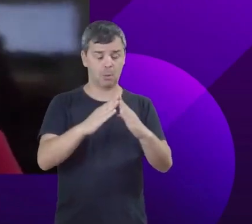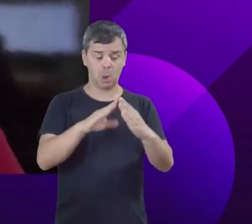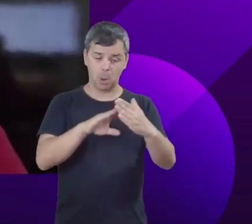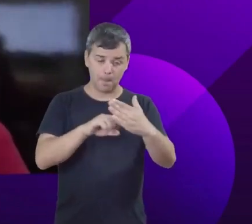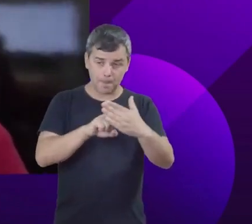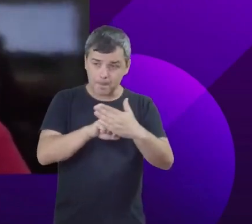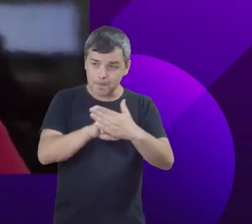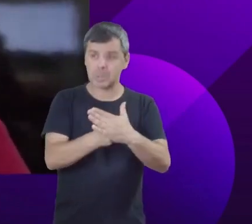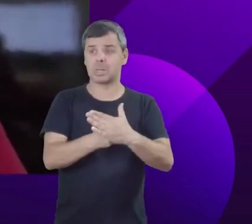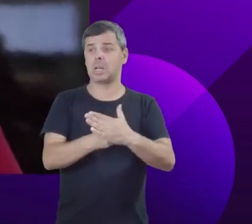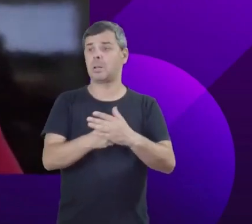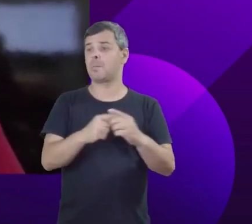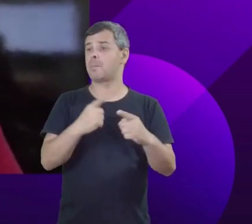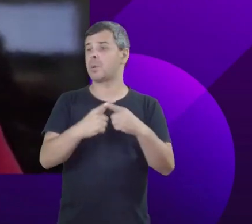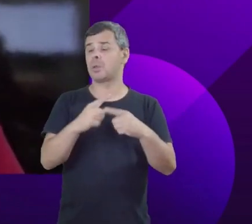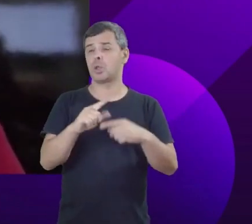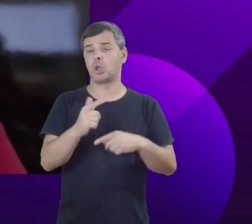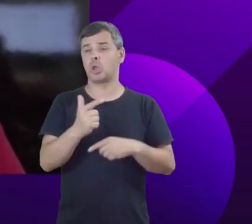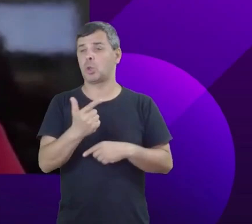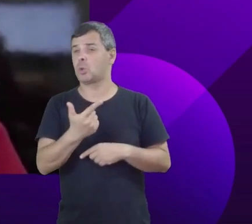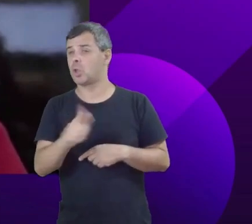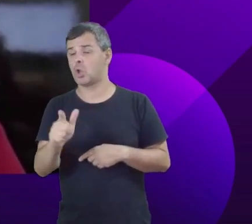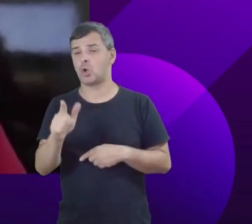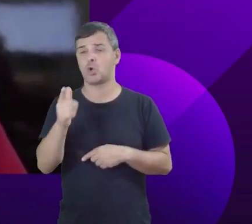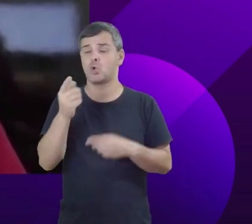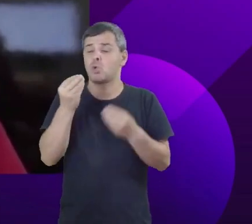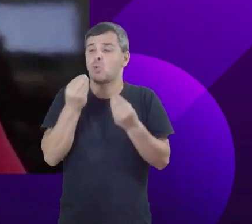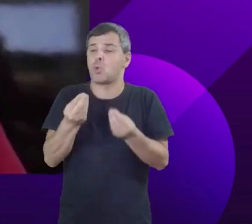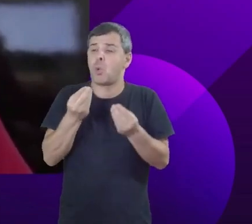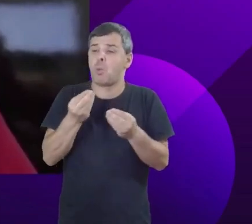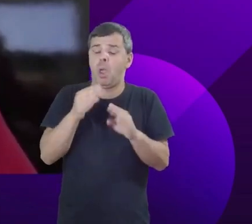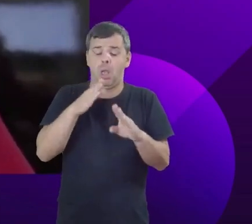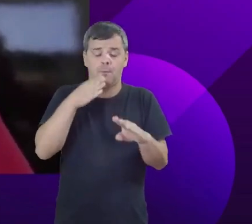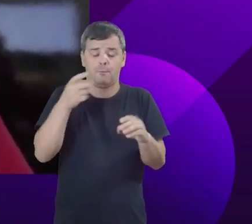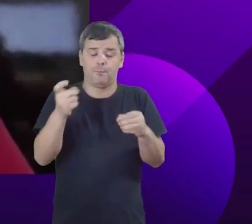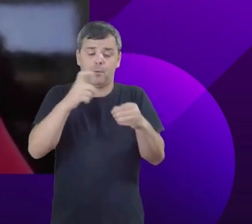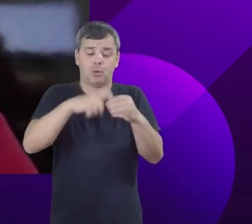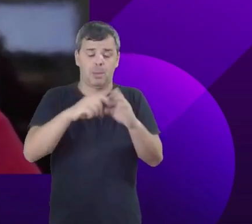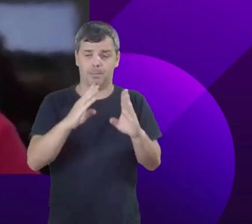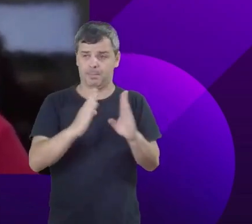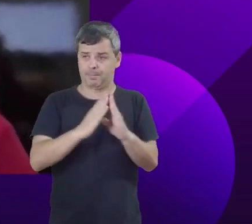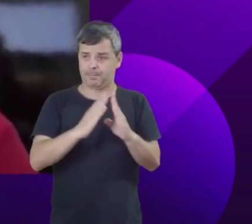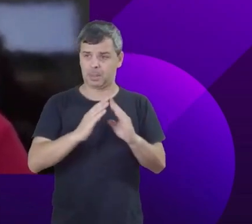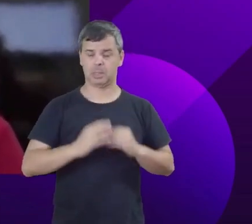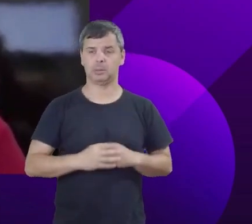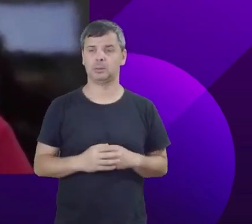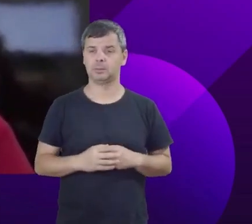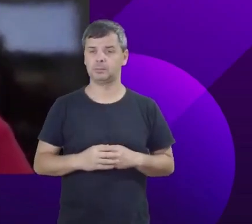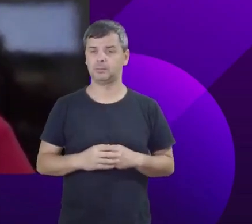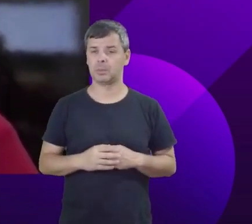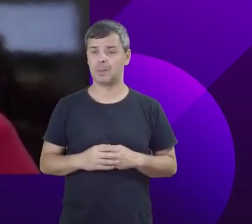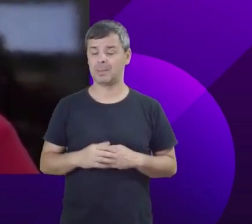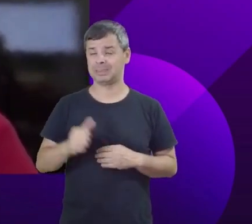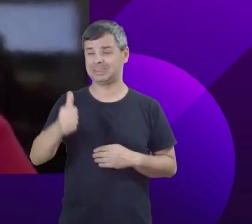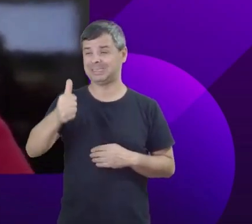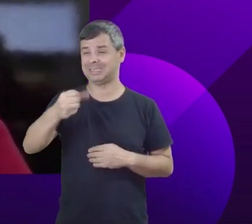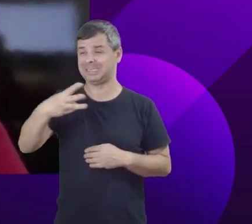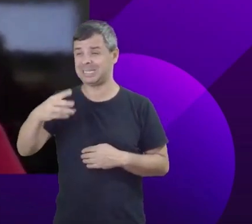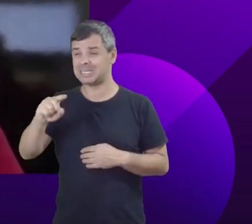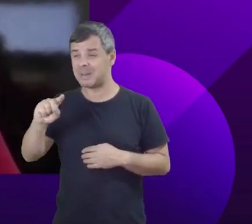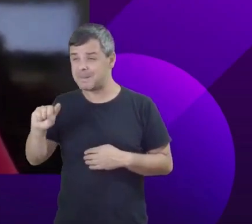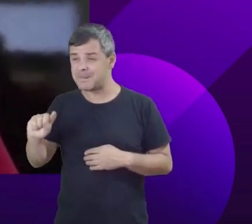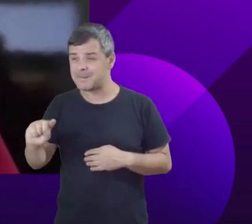interditada, enfim, porque não tem condição de ser habitável. E temos ainda mais de 13 mil pessoas